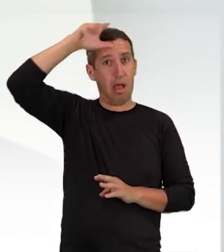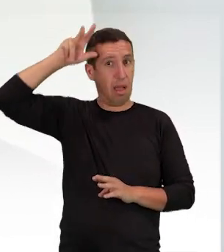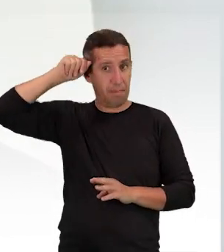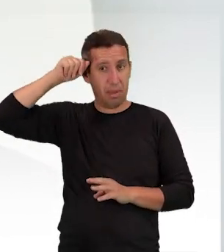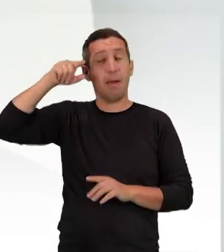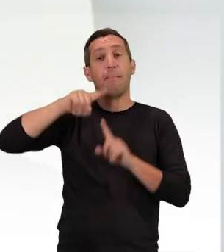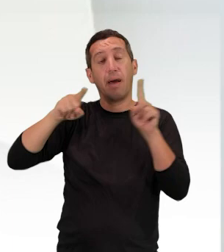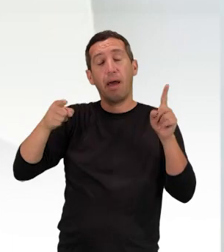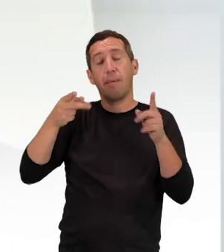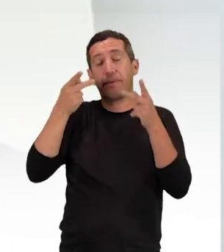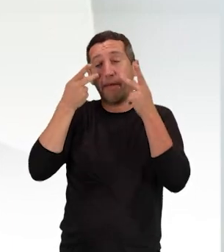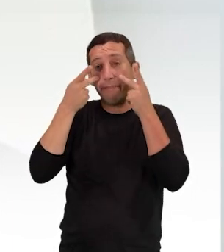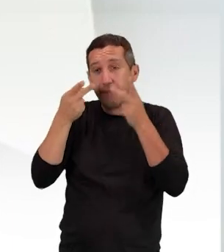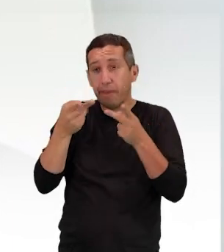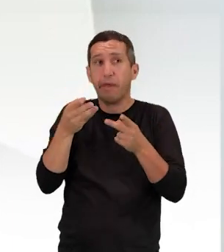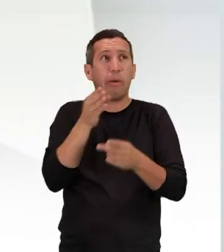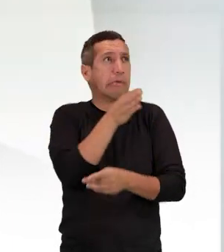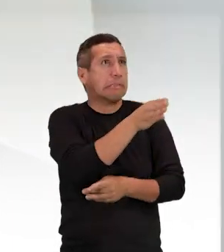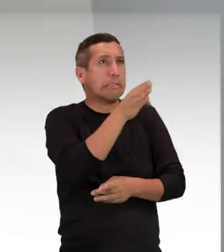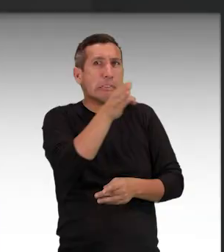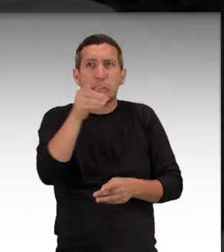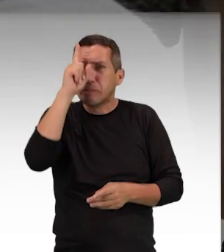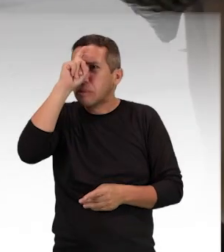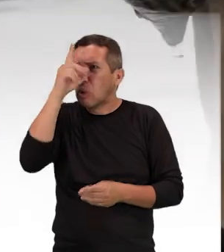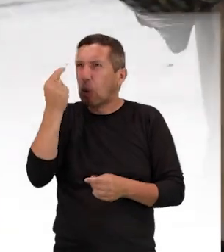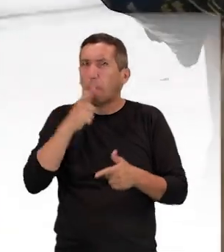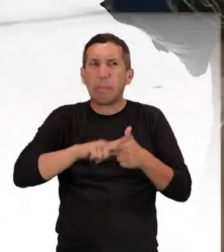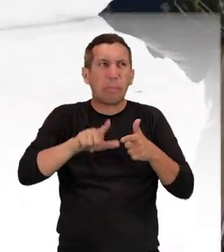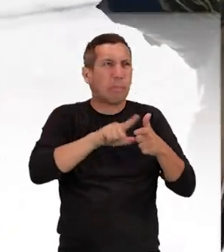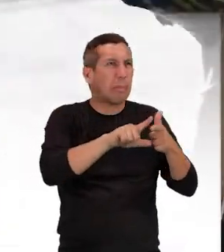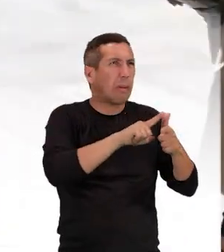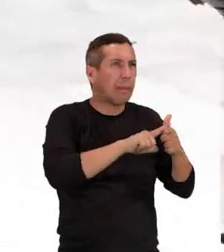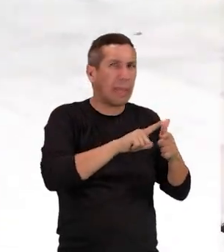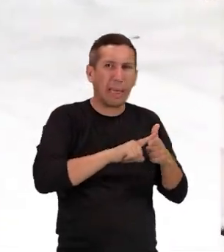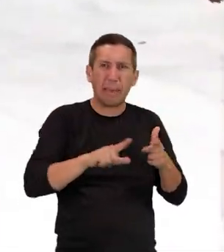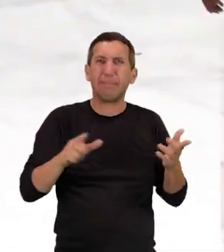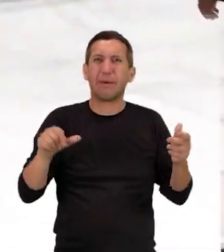essa crise em todos esses hospitais.